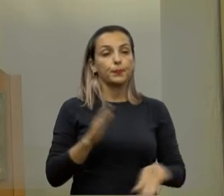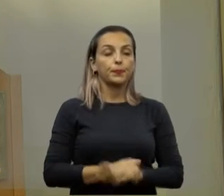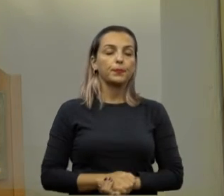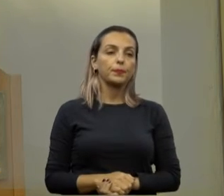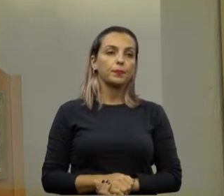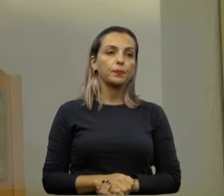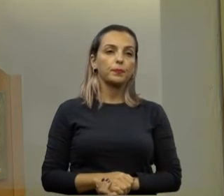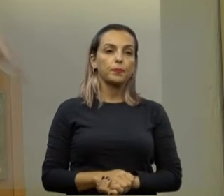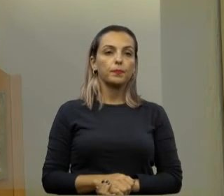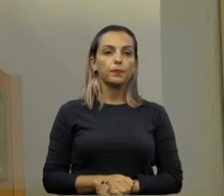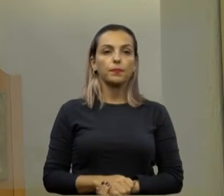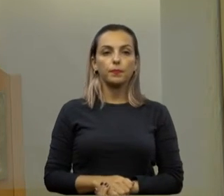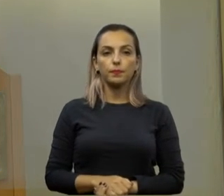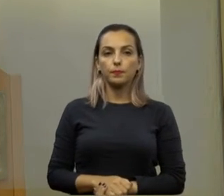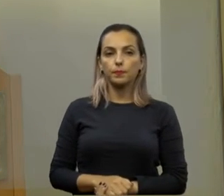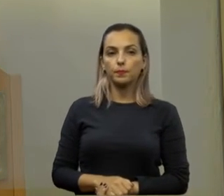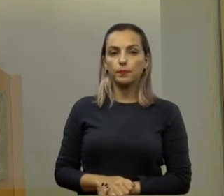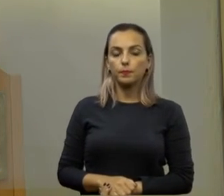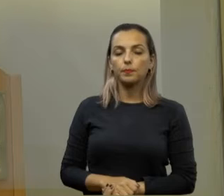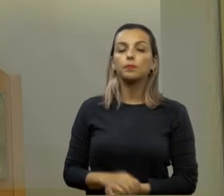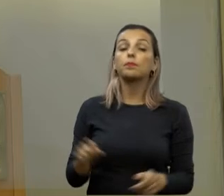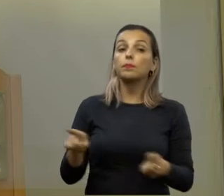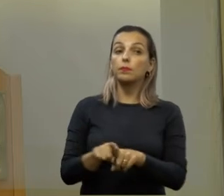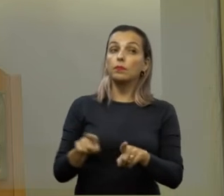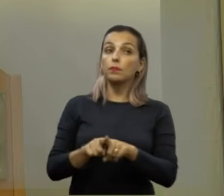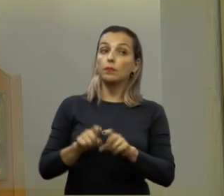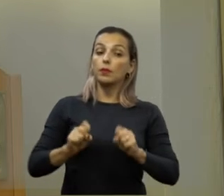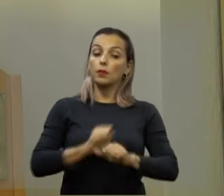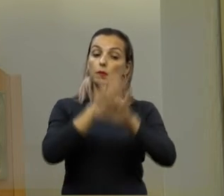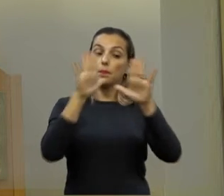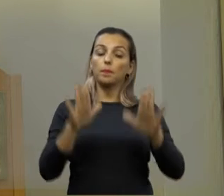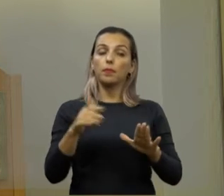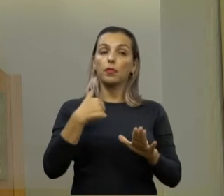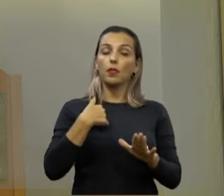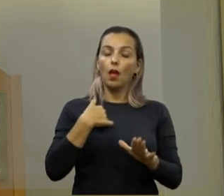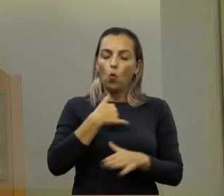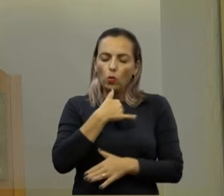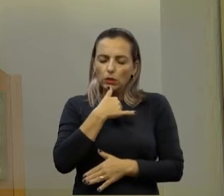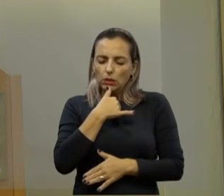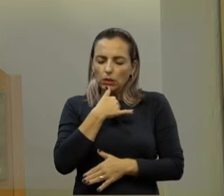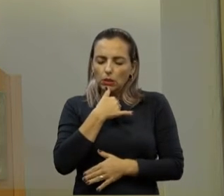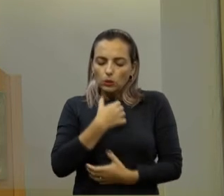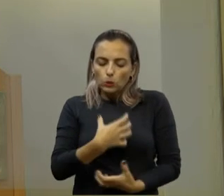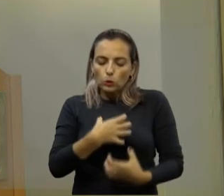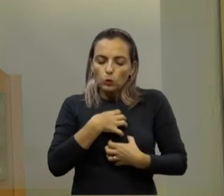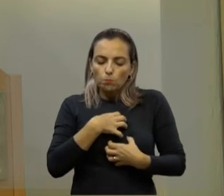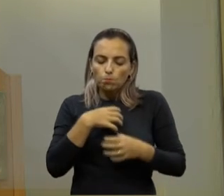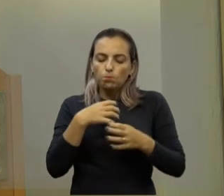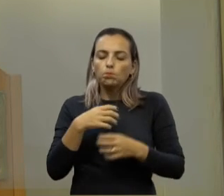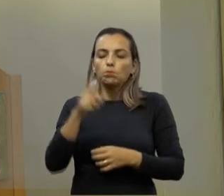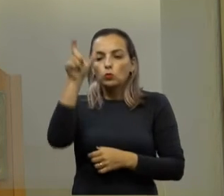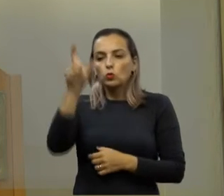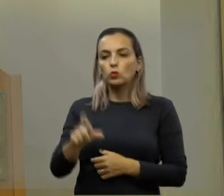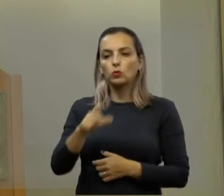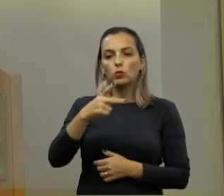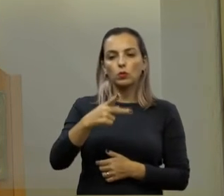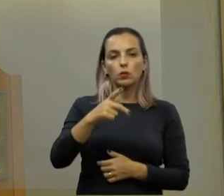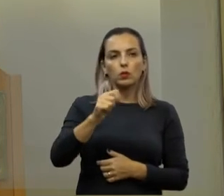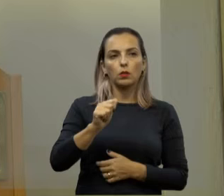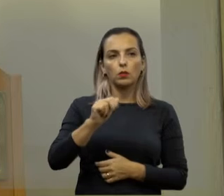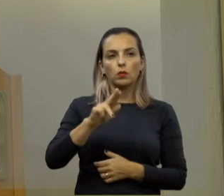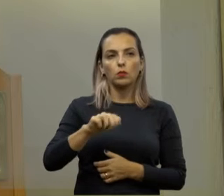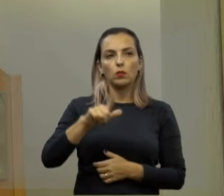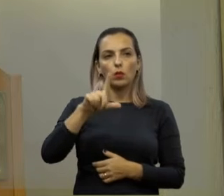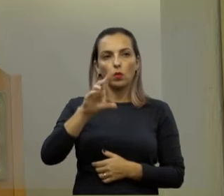a queria deixar claro expressa mesmo é o meu luto e sentimentos pelo Paulo Vaz ou Amém